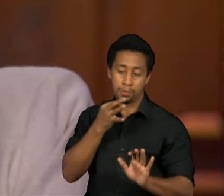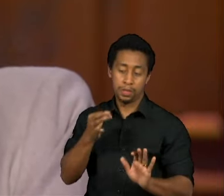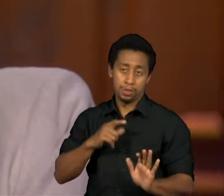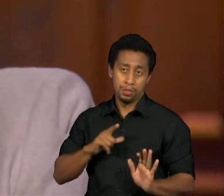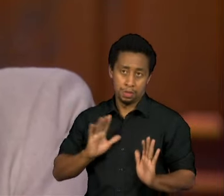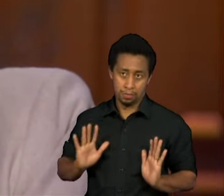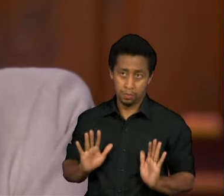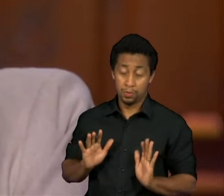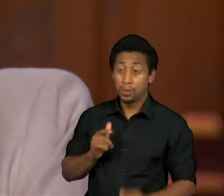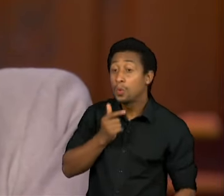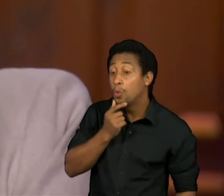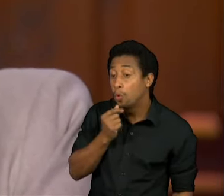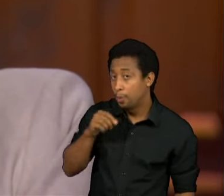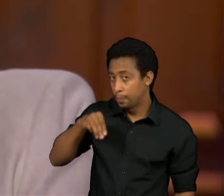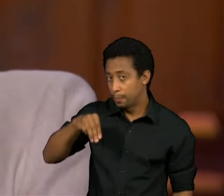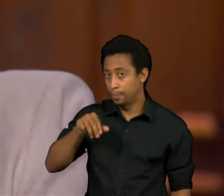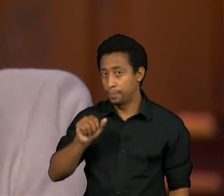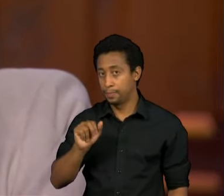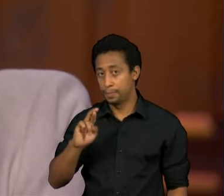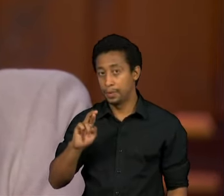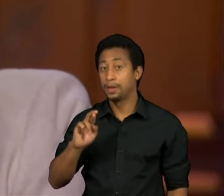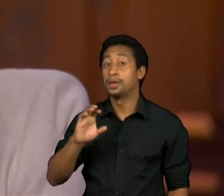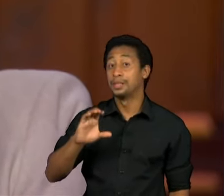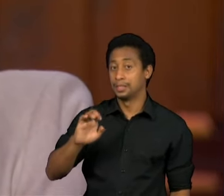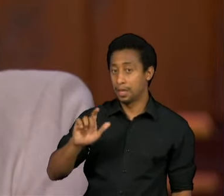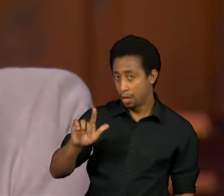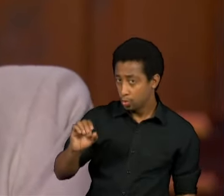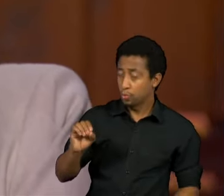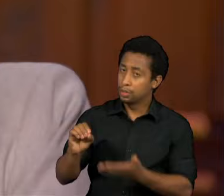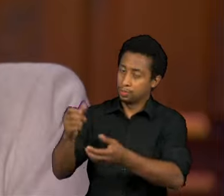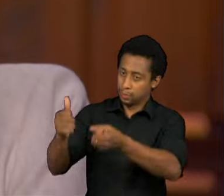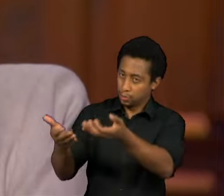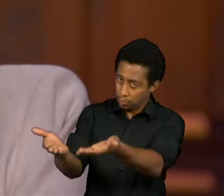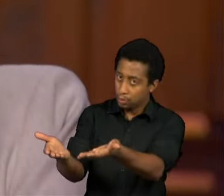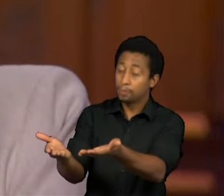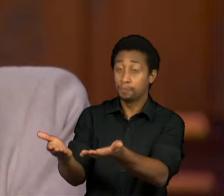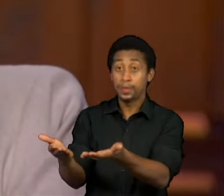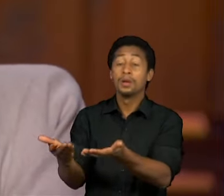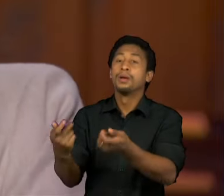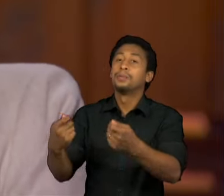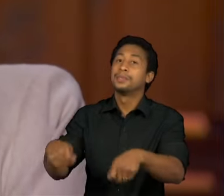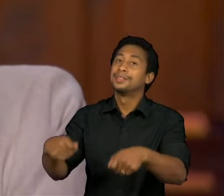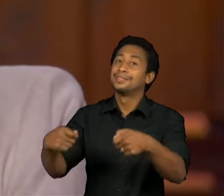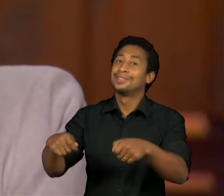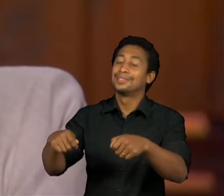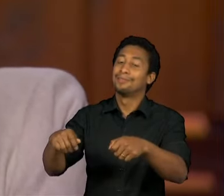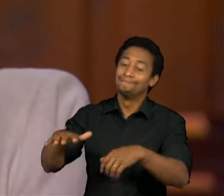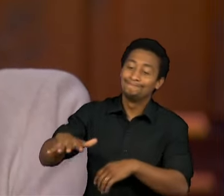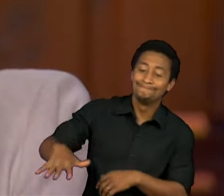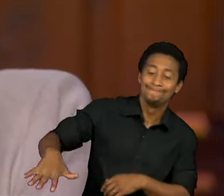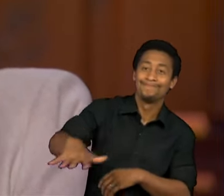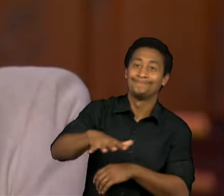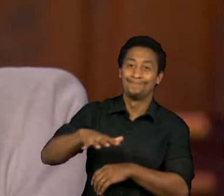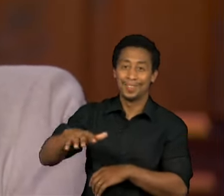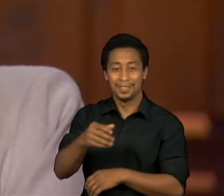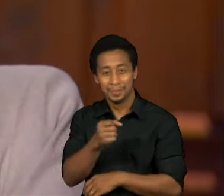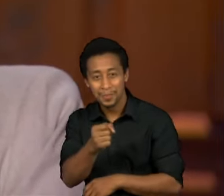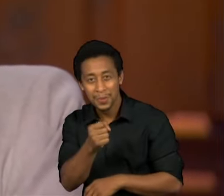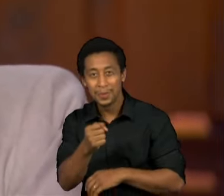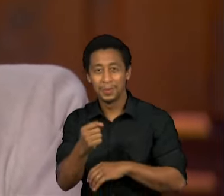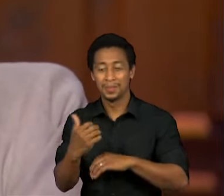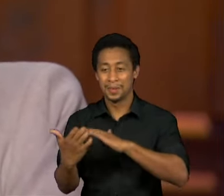questão da gente é isso tem que ser uma cor uma mudança da institucional que num